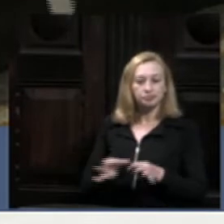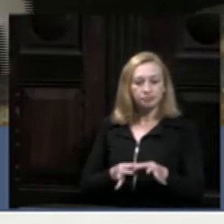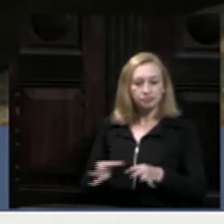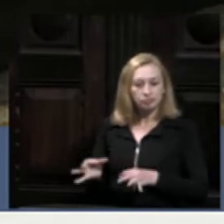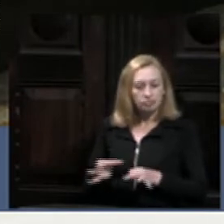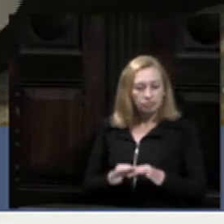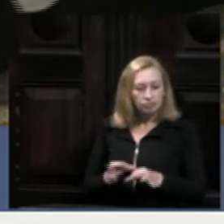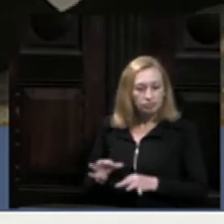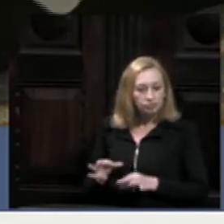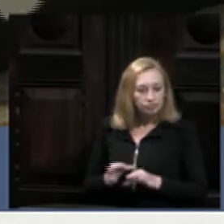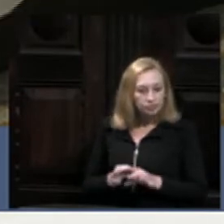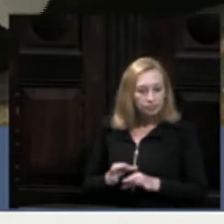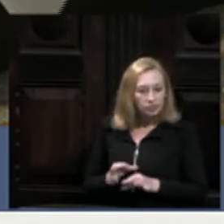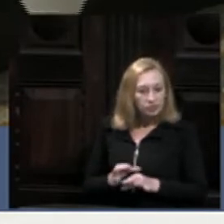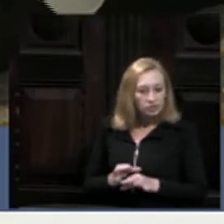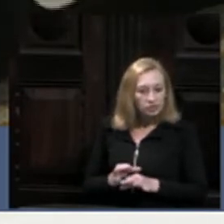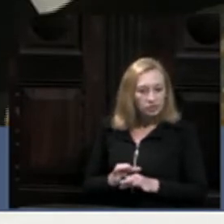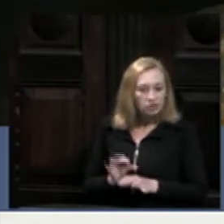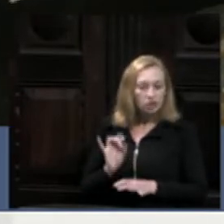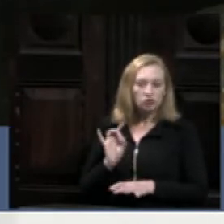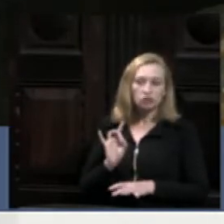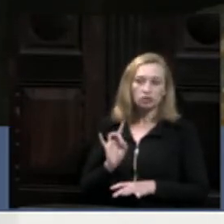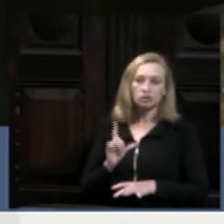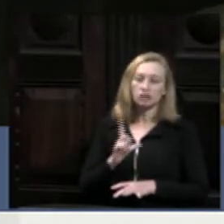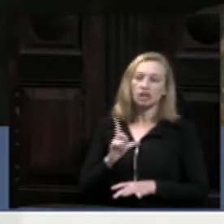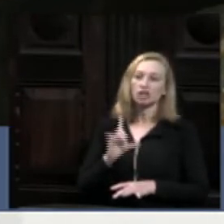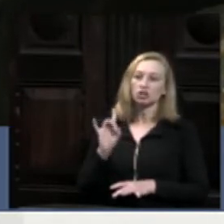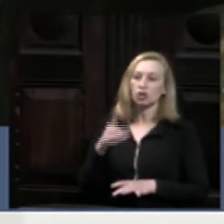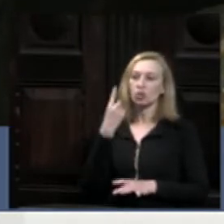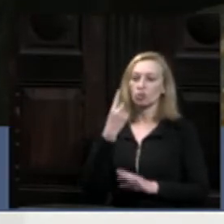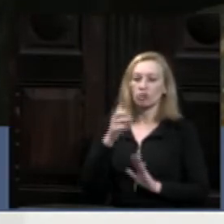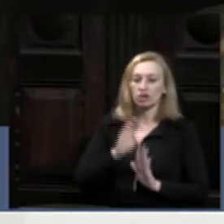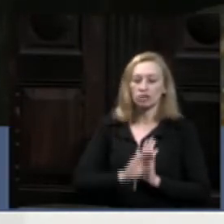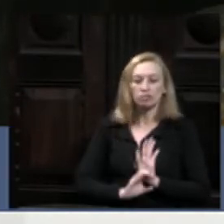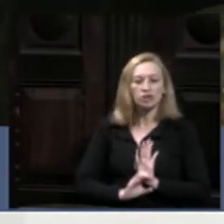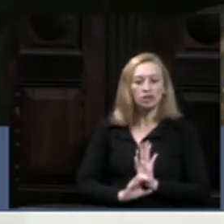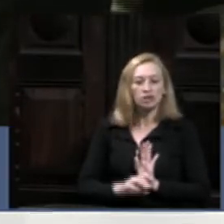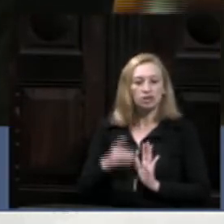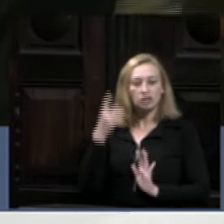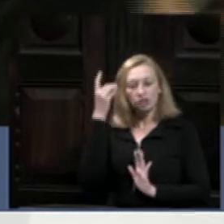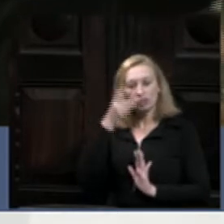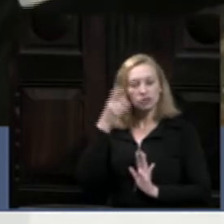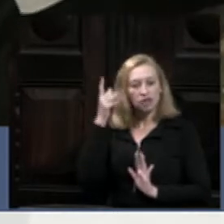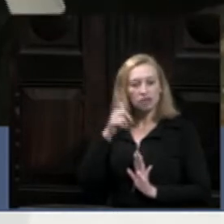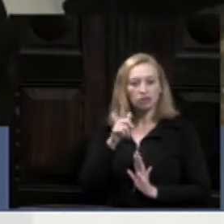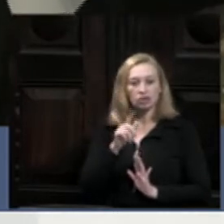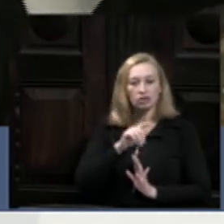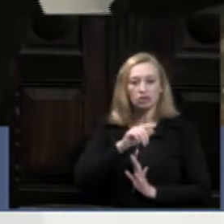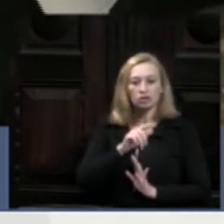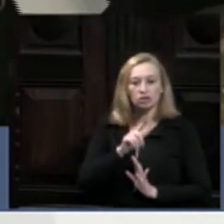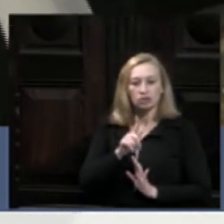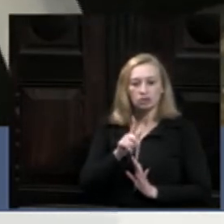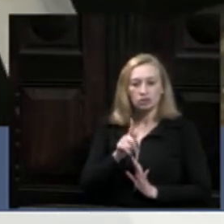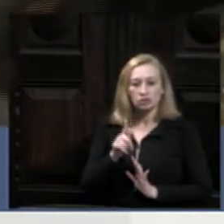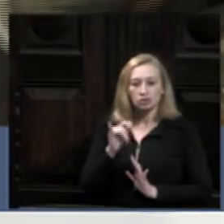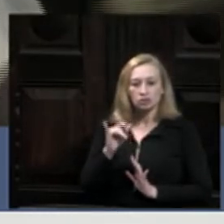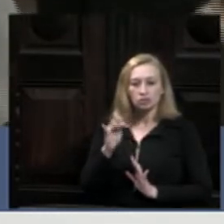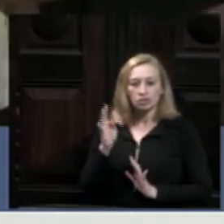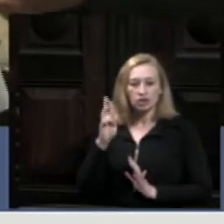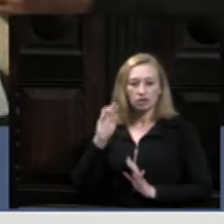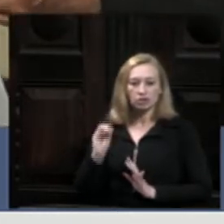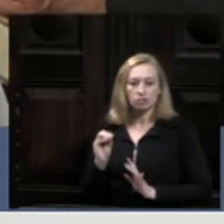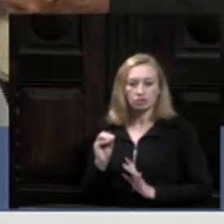tem somente uma emenda, que é do deputado Gilberto Palmares,